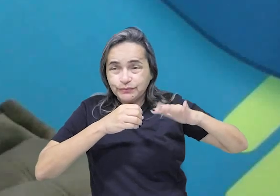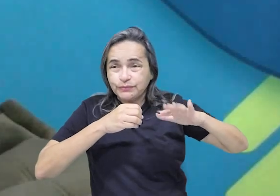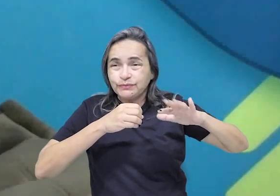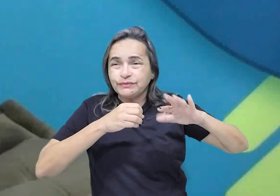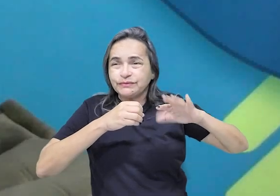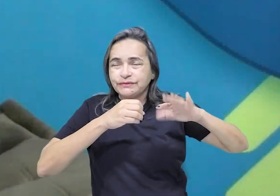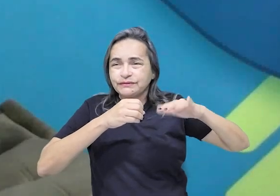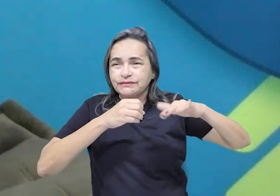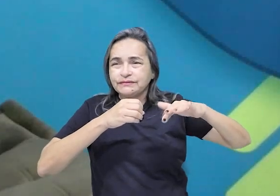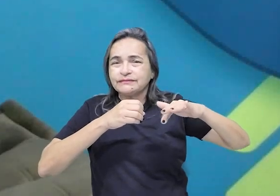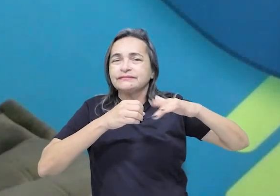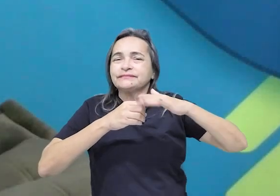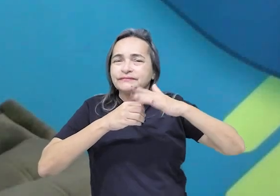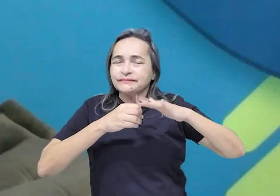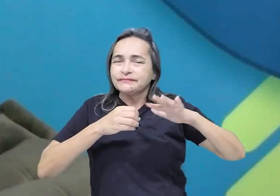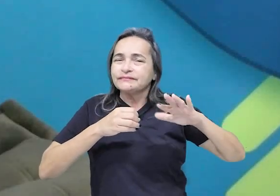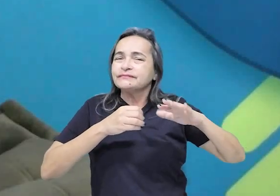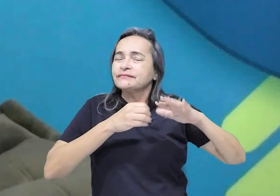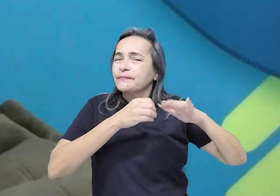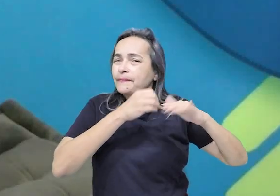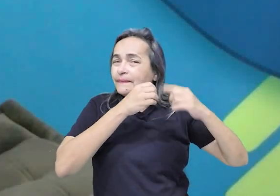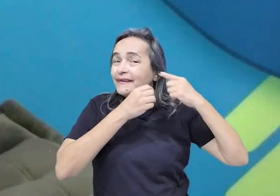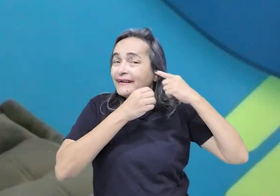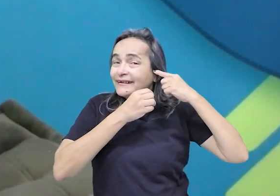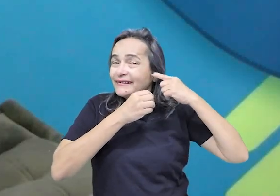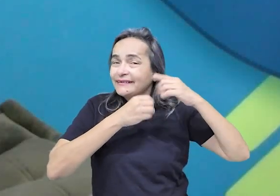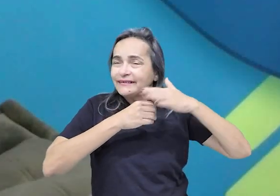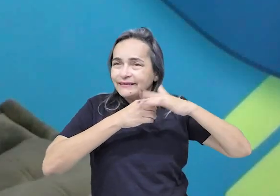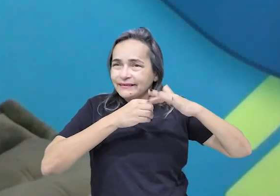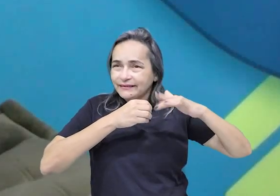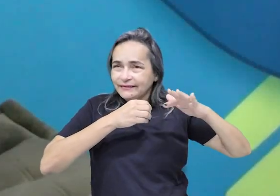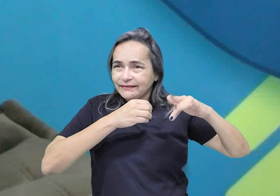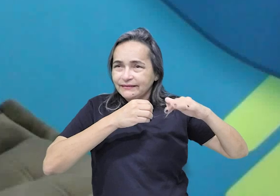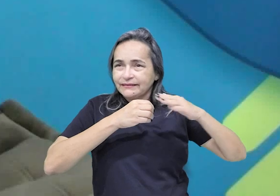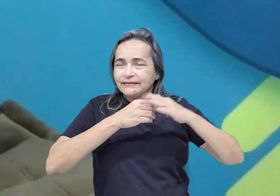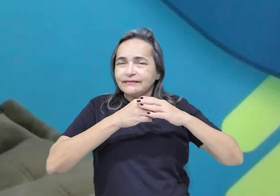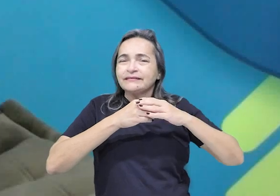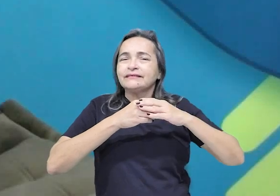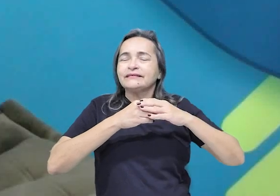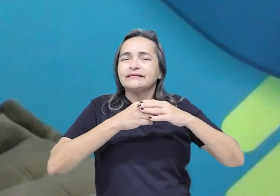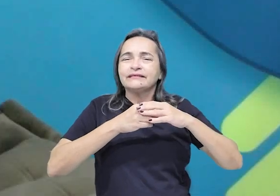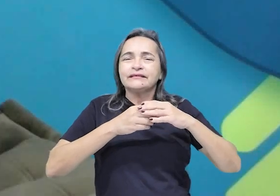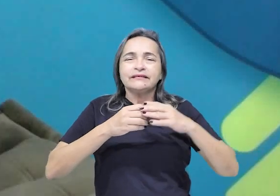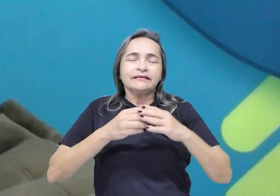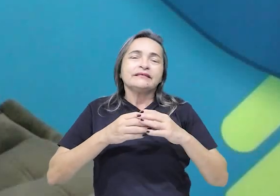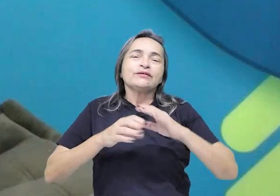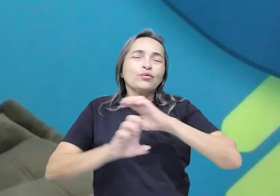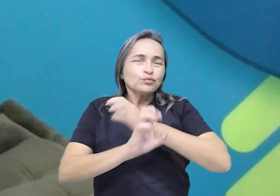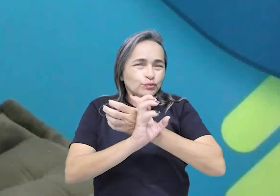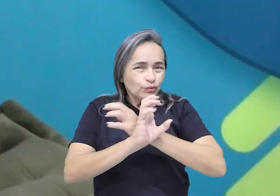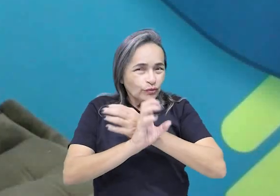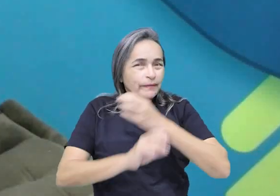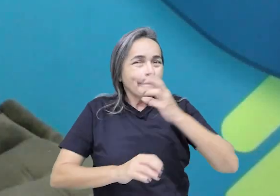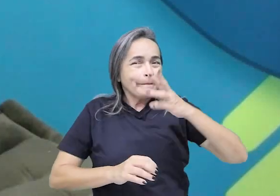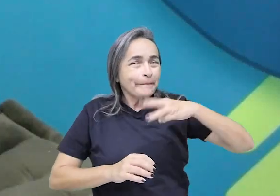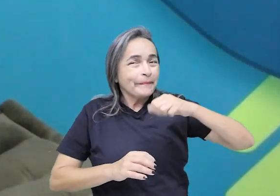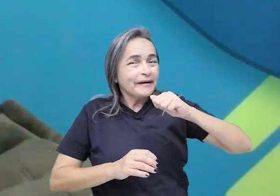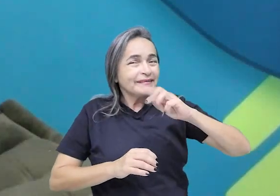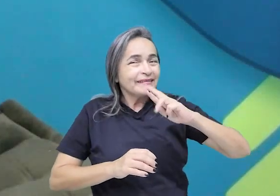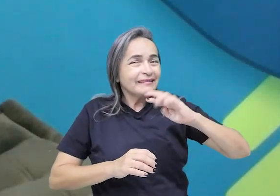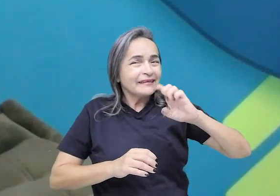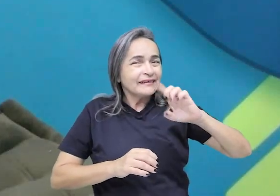fazer funcionar os menores ossinhos do nosso corpo humano, que é chamado de martelo, estribo e bigorna. Então,